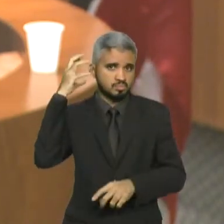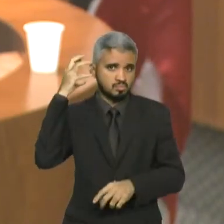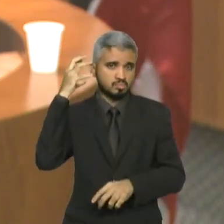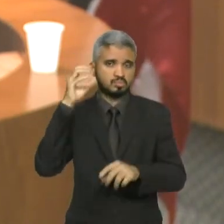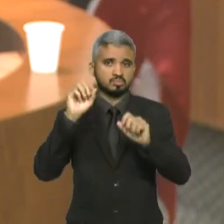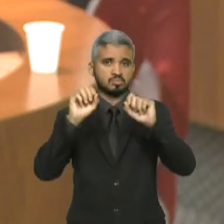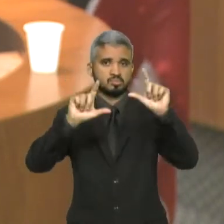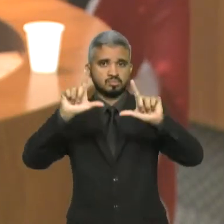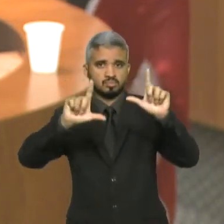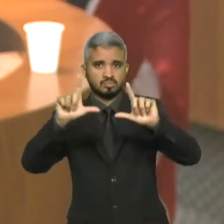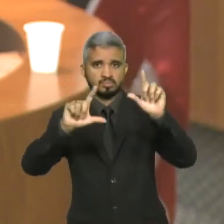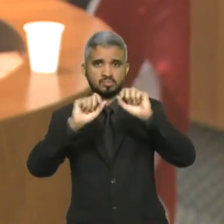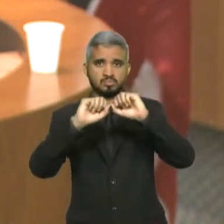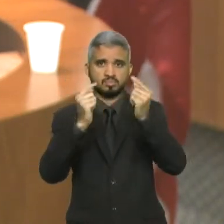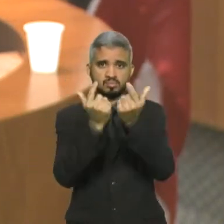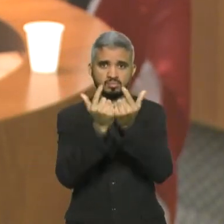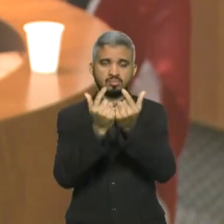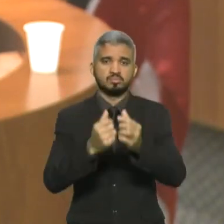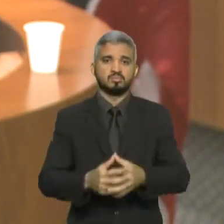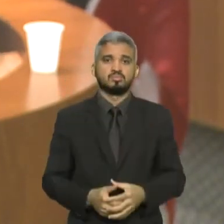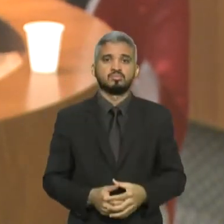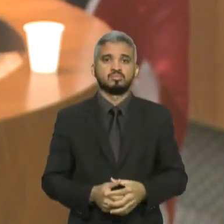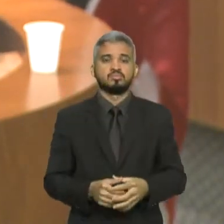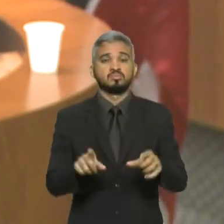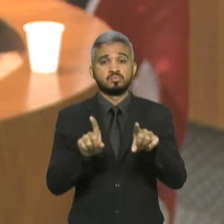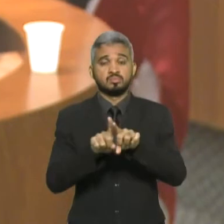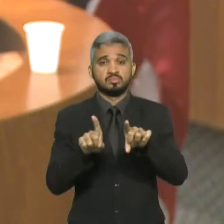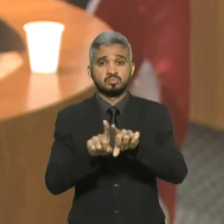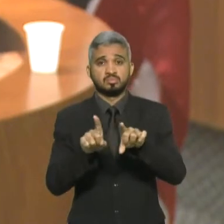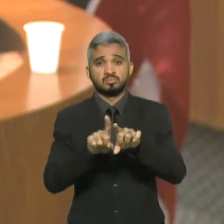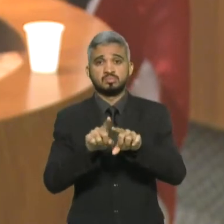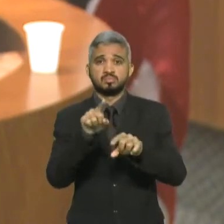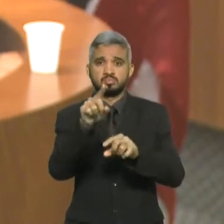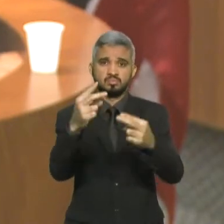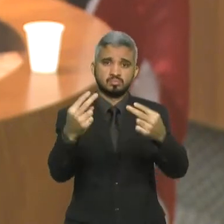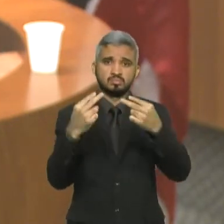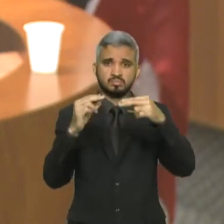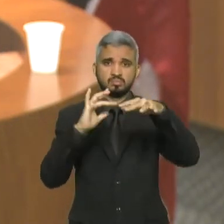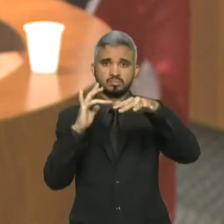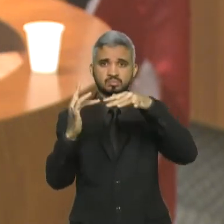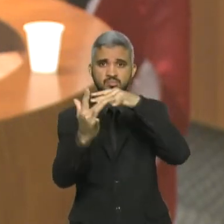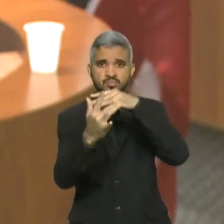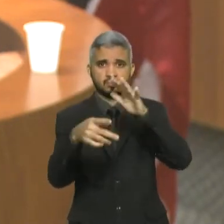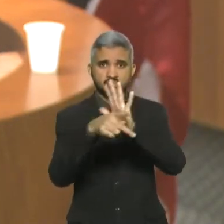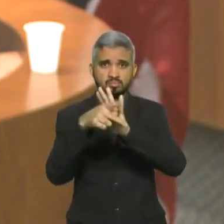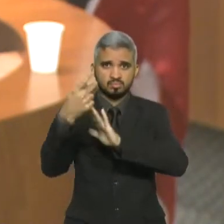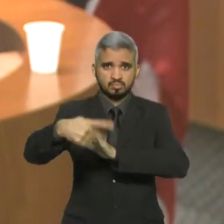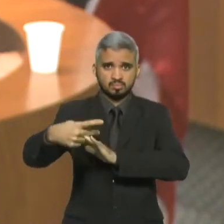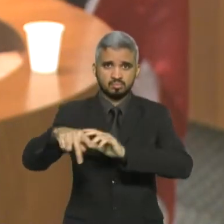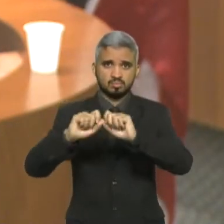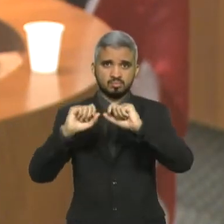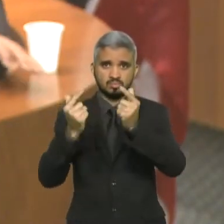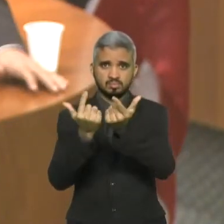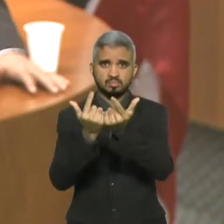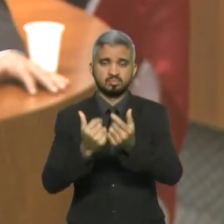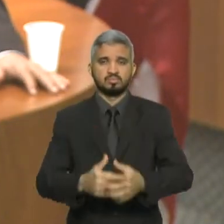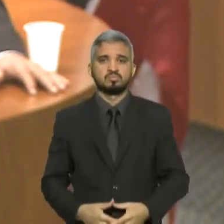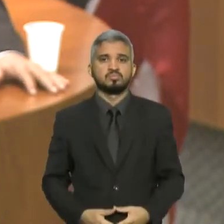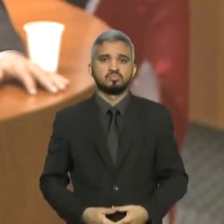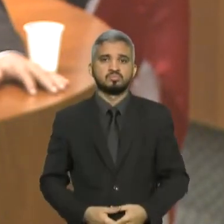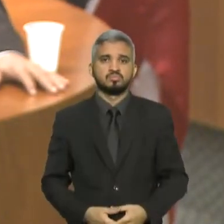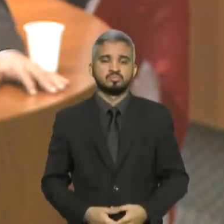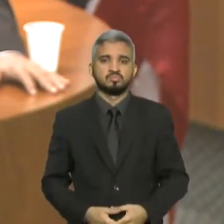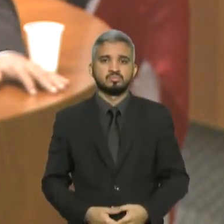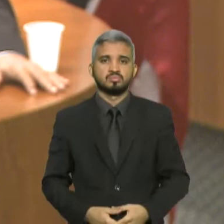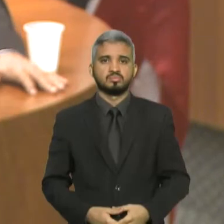E pelas redes sociais desta casa. Presidente, eu pedi palavra